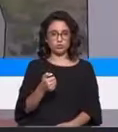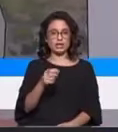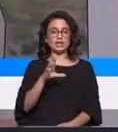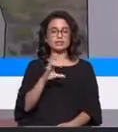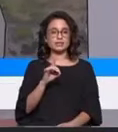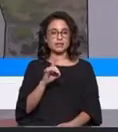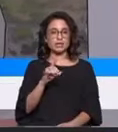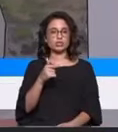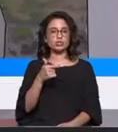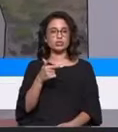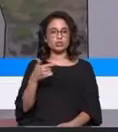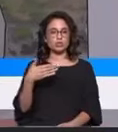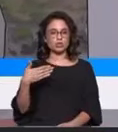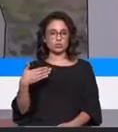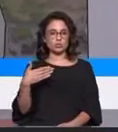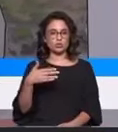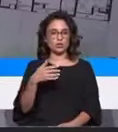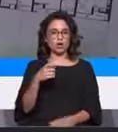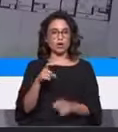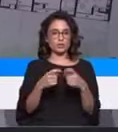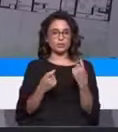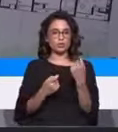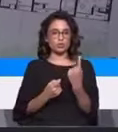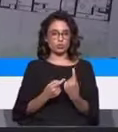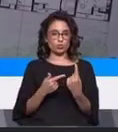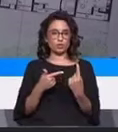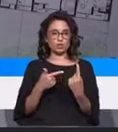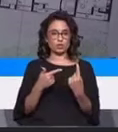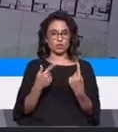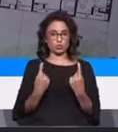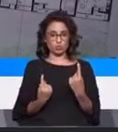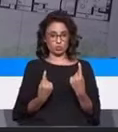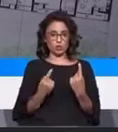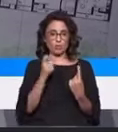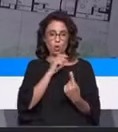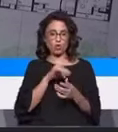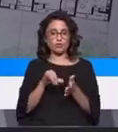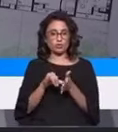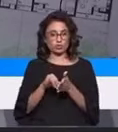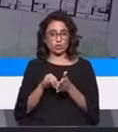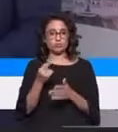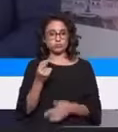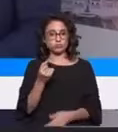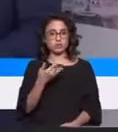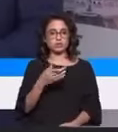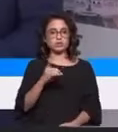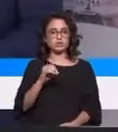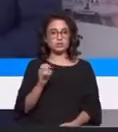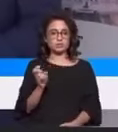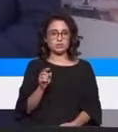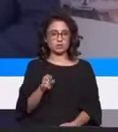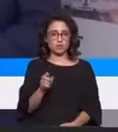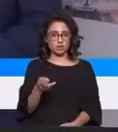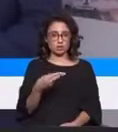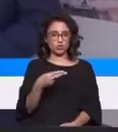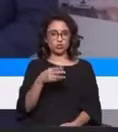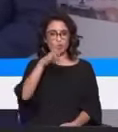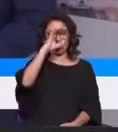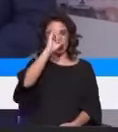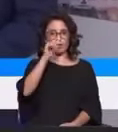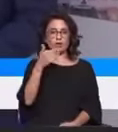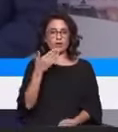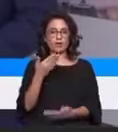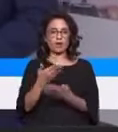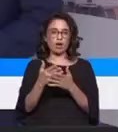preço pode custar no Funchal 160.000 €, o governo só garante uma